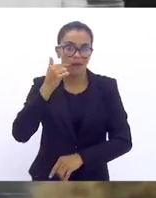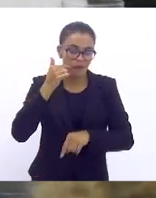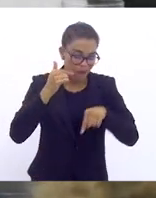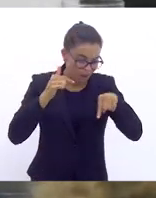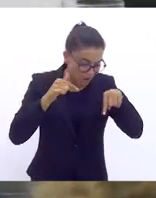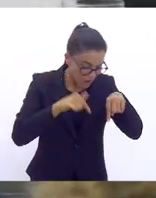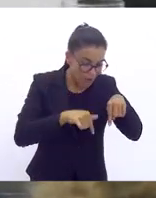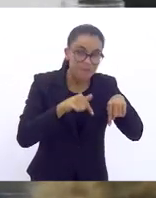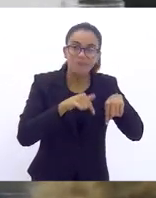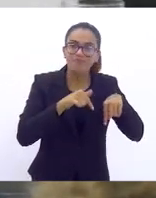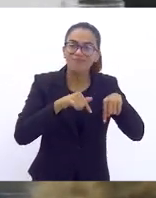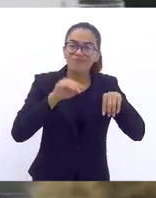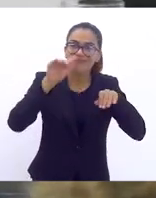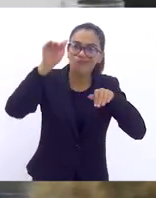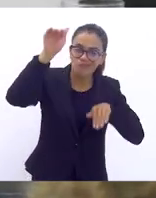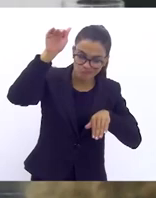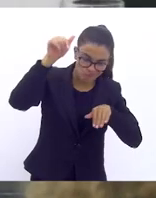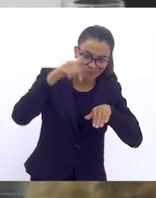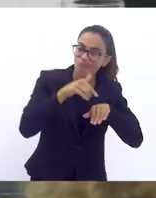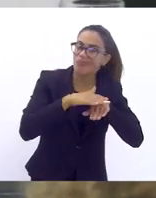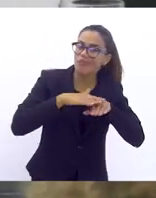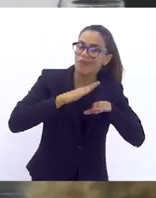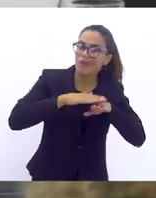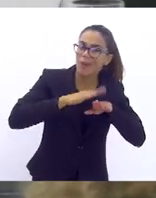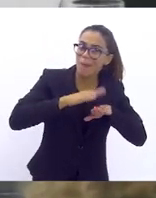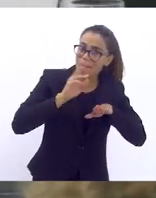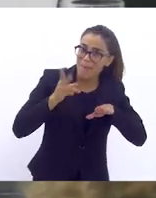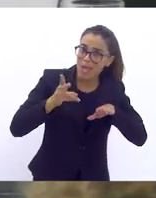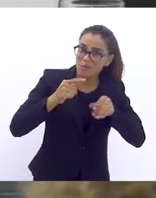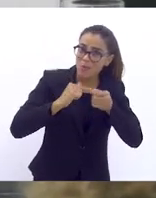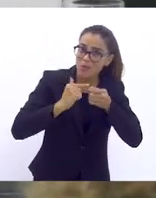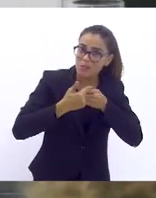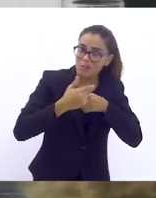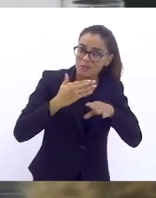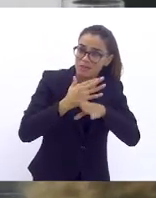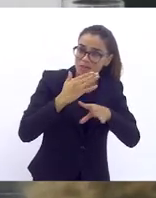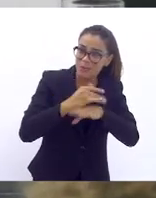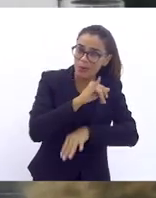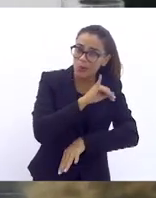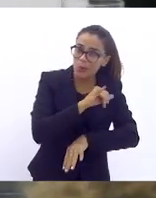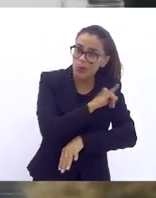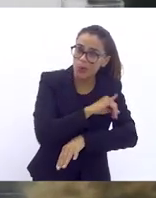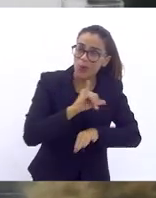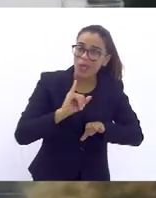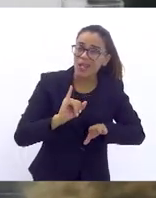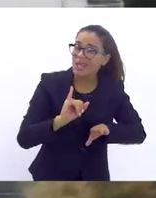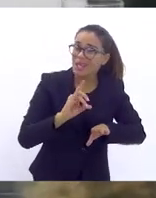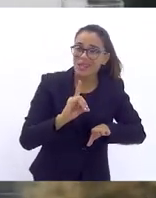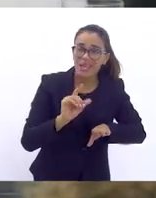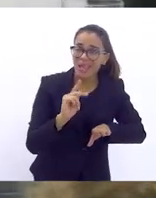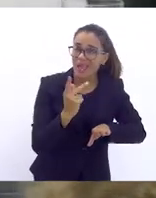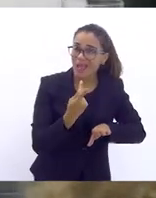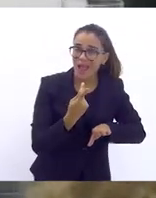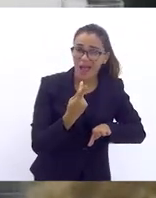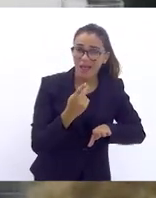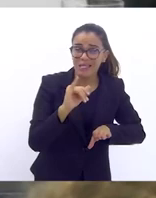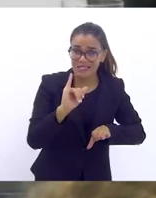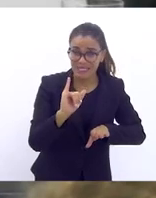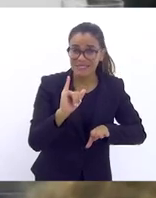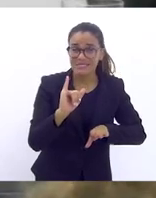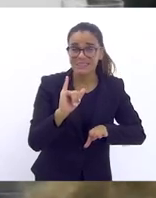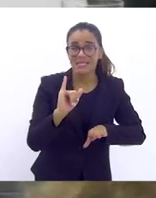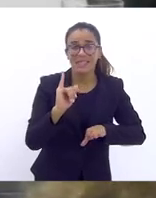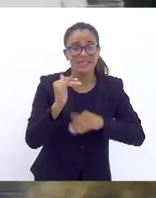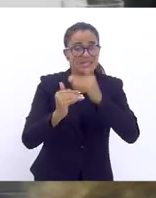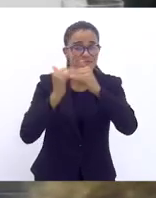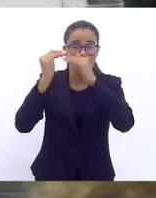outras regiões no próprio município do Rio de Janeiro com ID baixíssimo então A